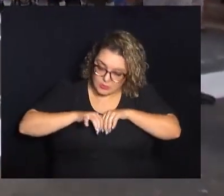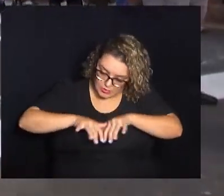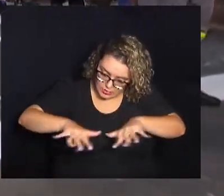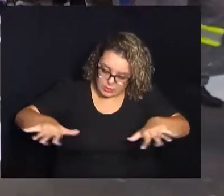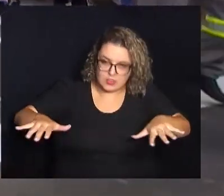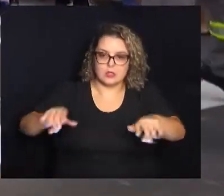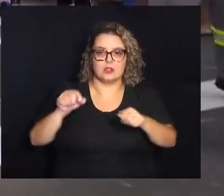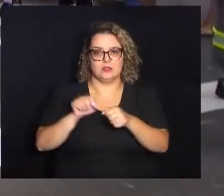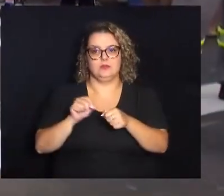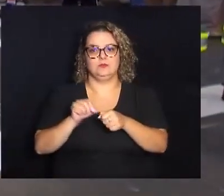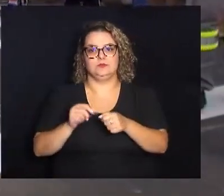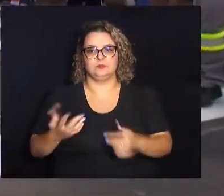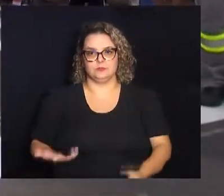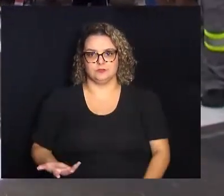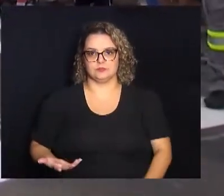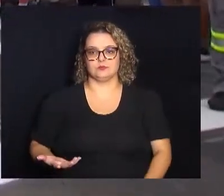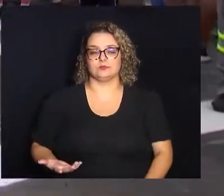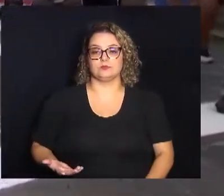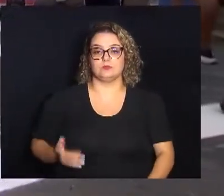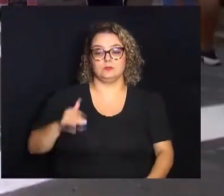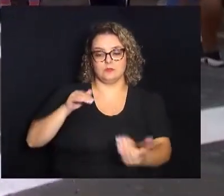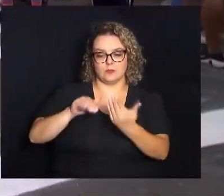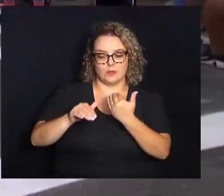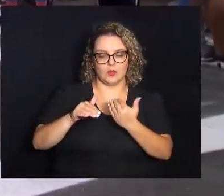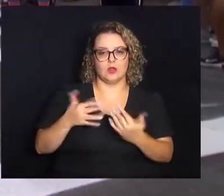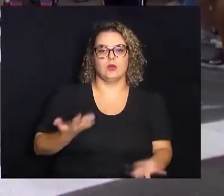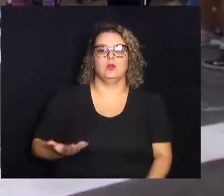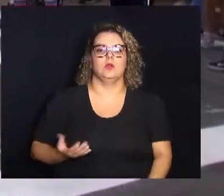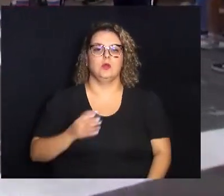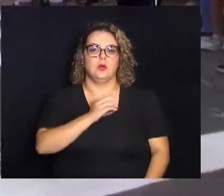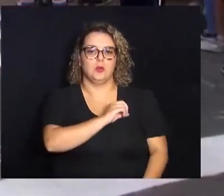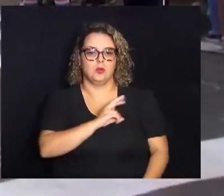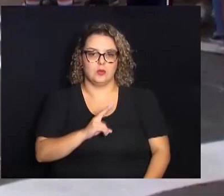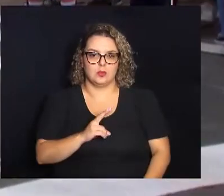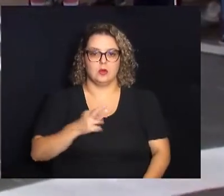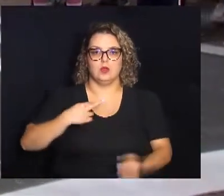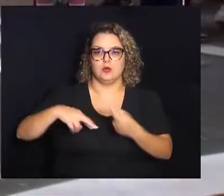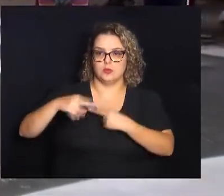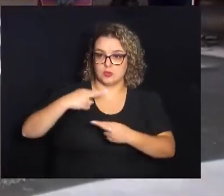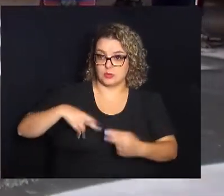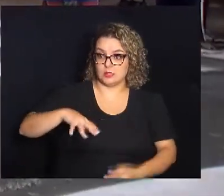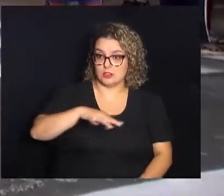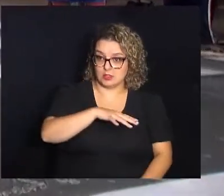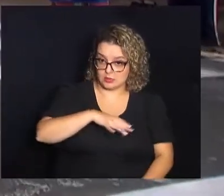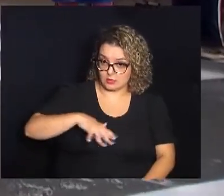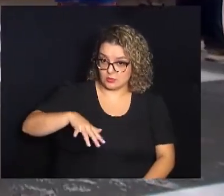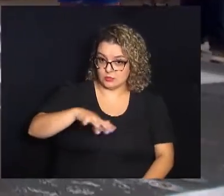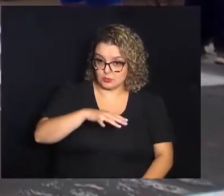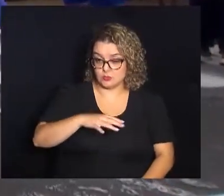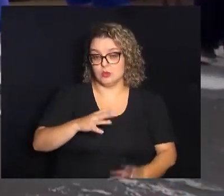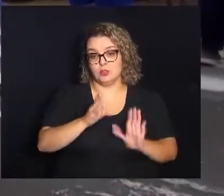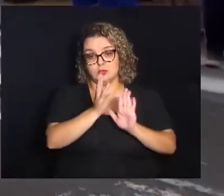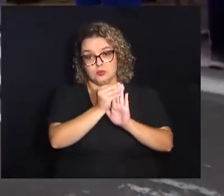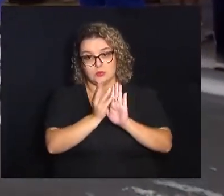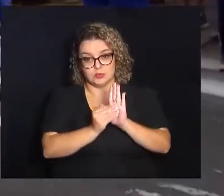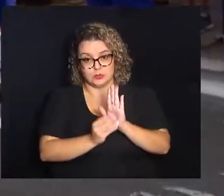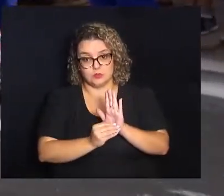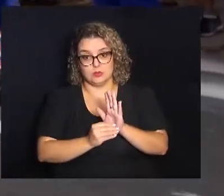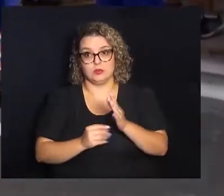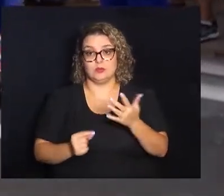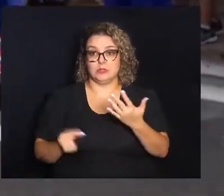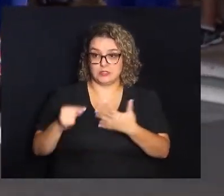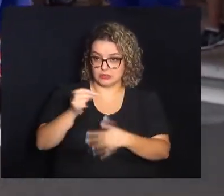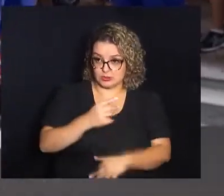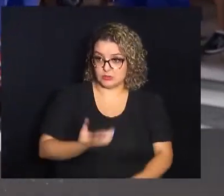estamos fazendo no corredor Ouro Verde, e em relação a esse conteúdo, a esse